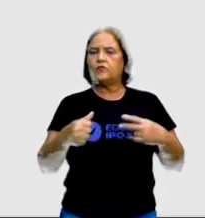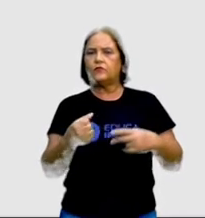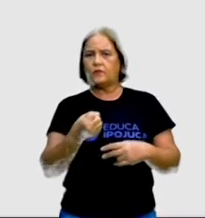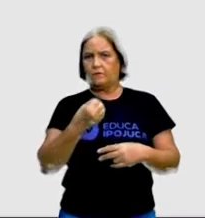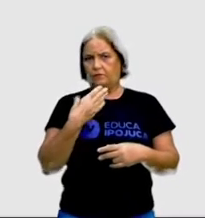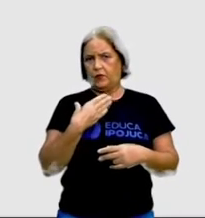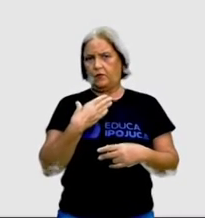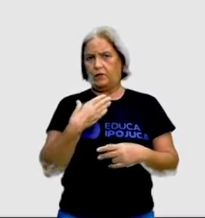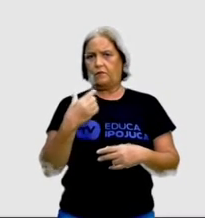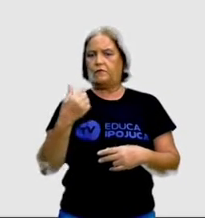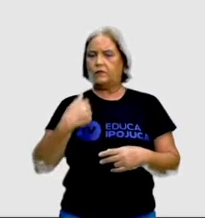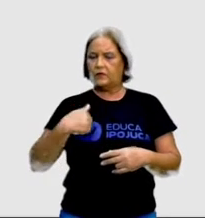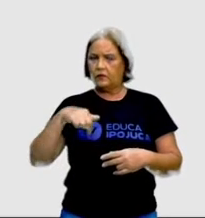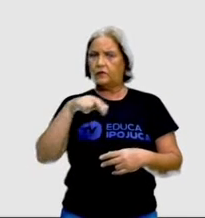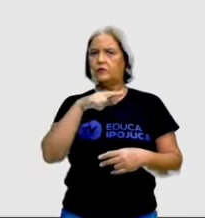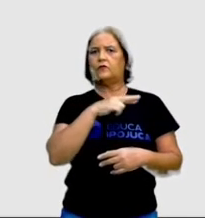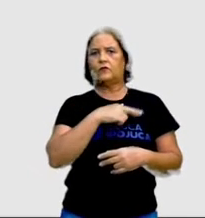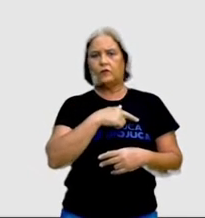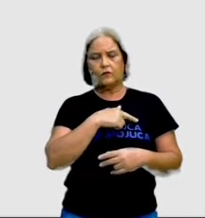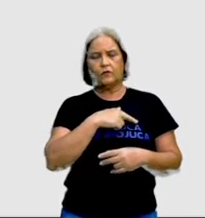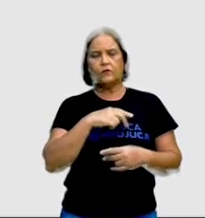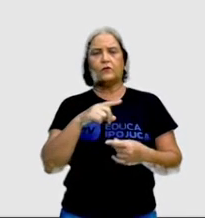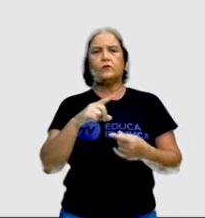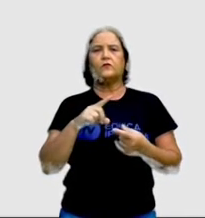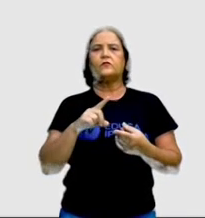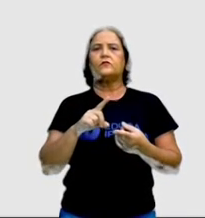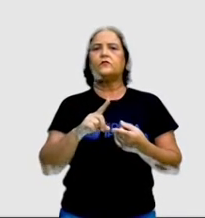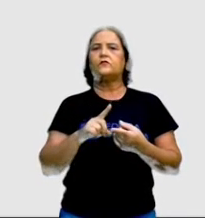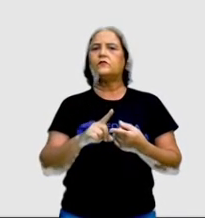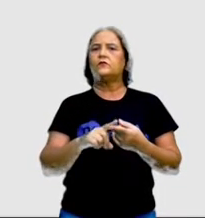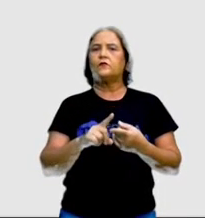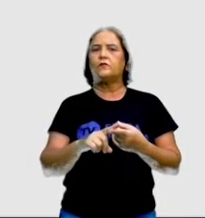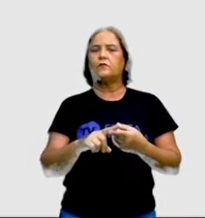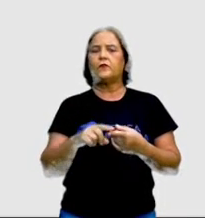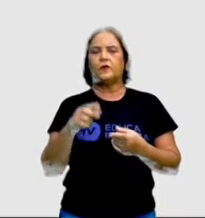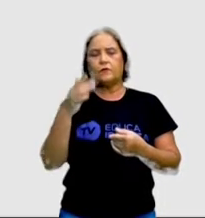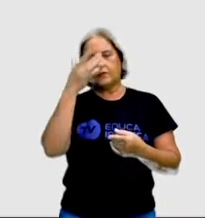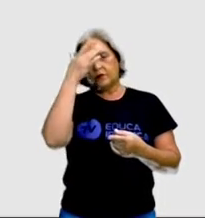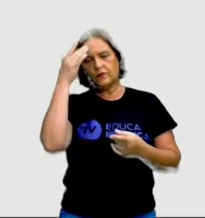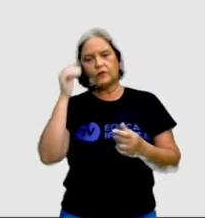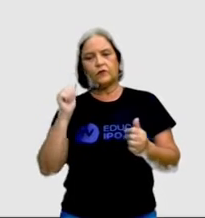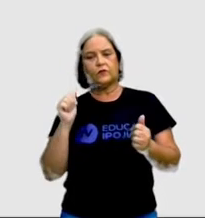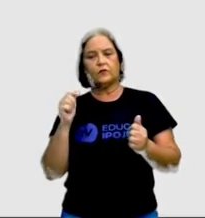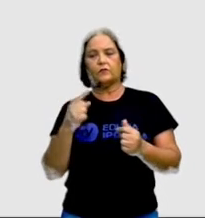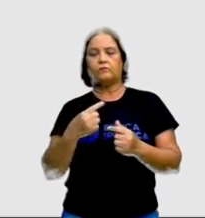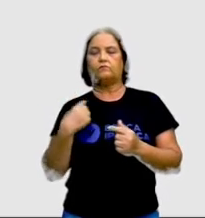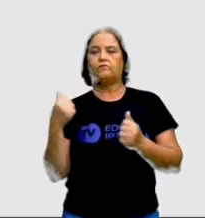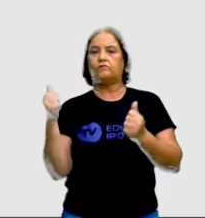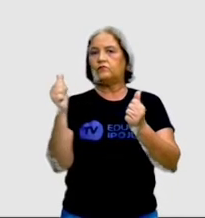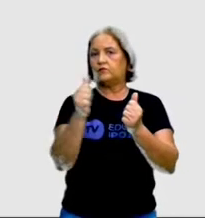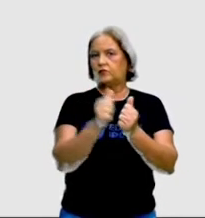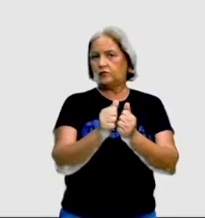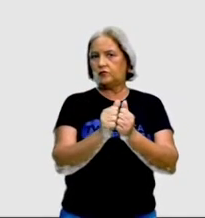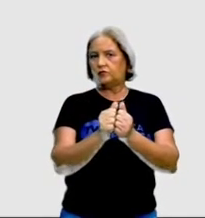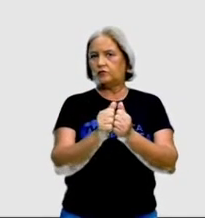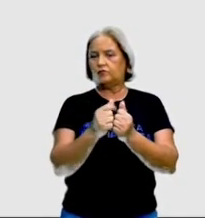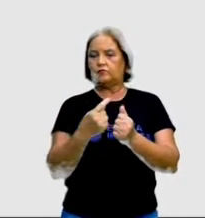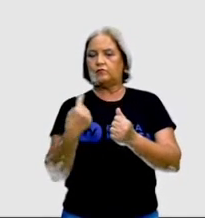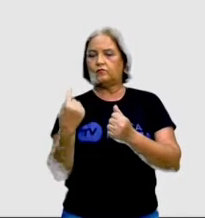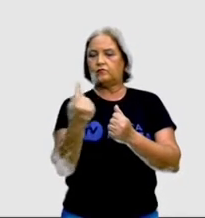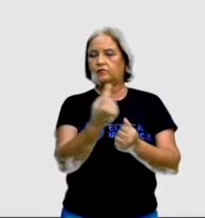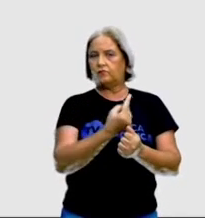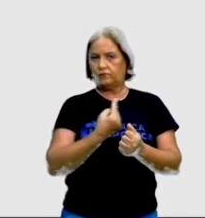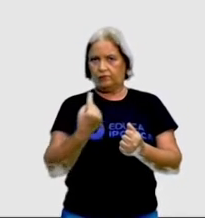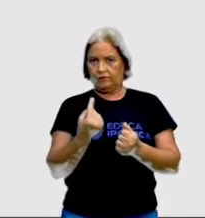nós, certo, crianças, como para quem está à nossa volta. Na medida